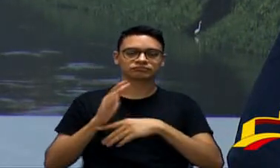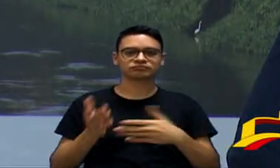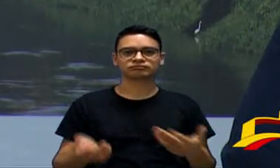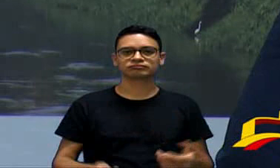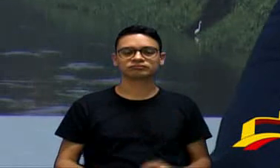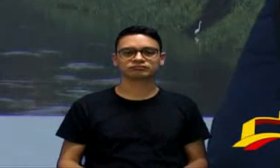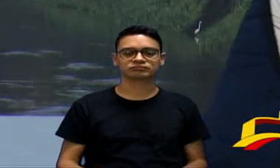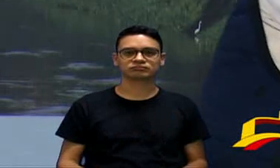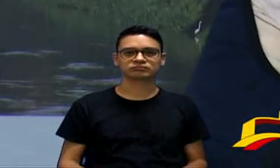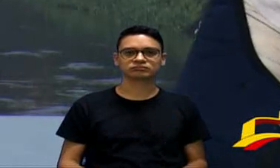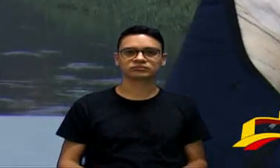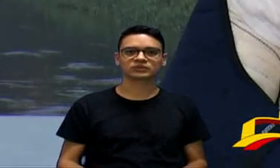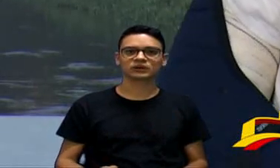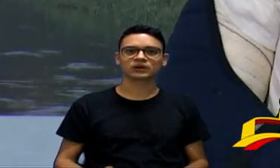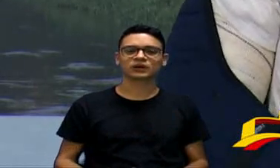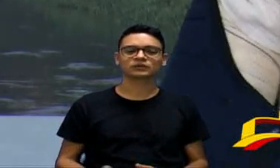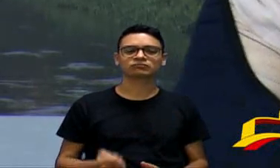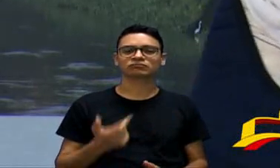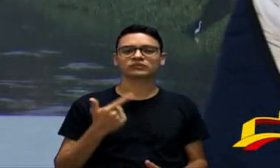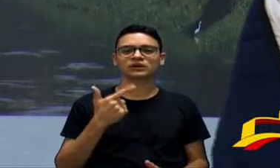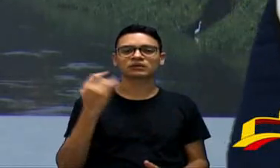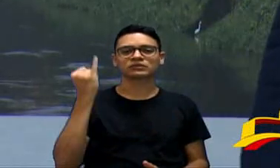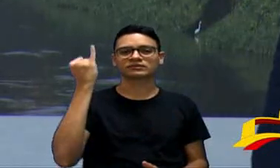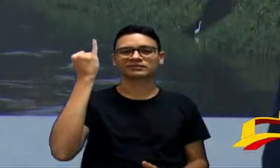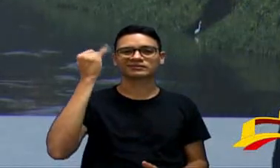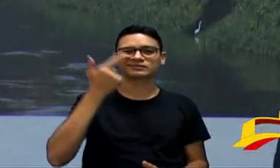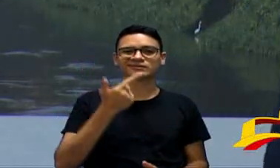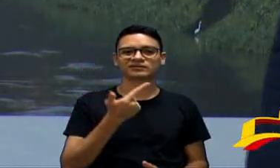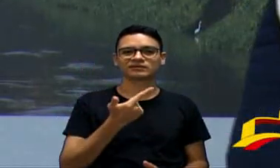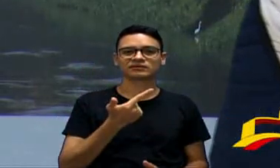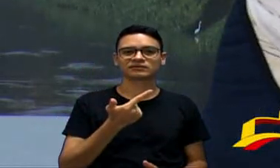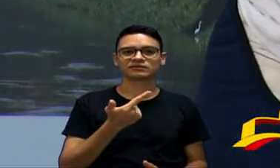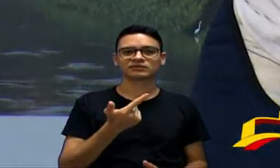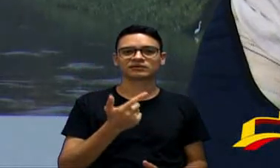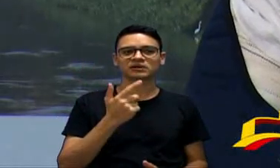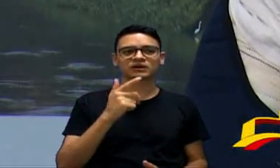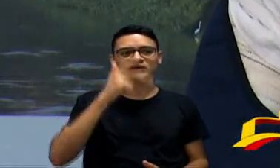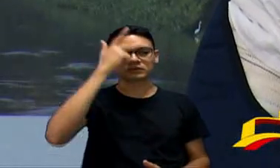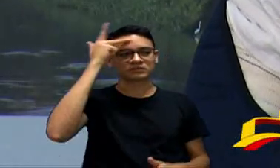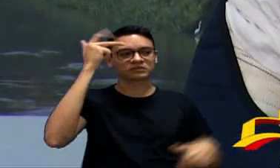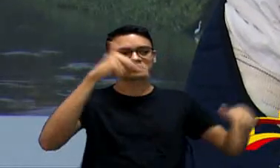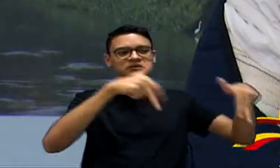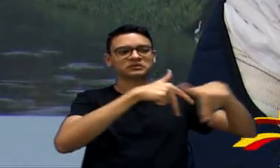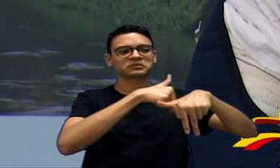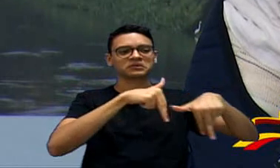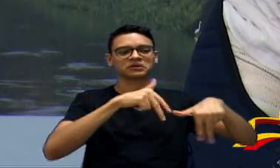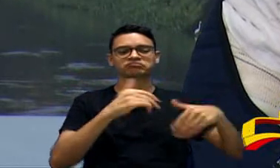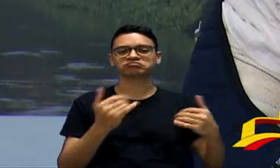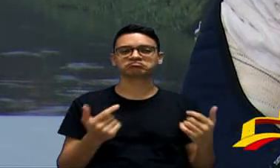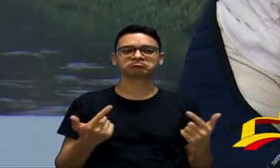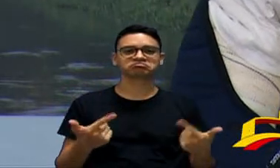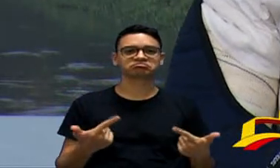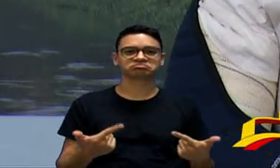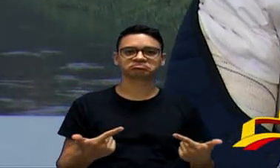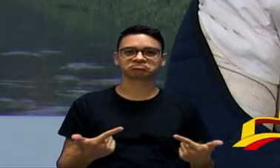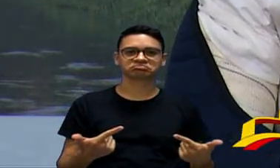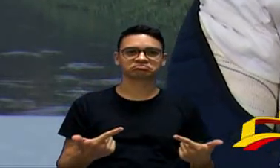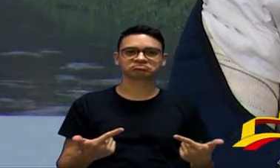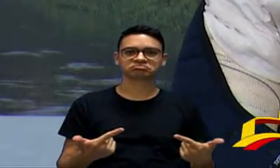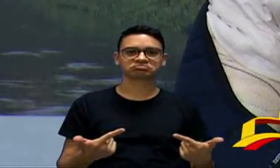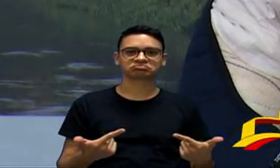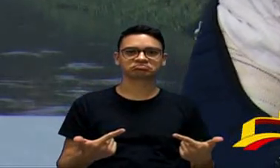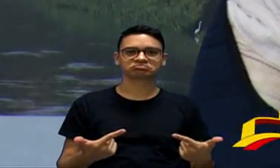Não foi, não é nem um pouco importante, vereador Luiz Santos. Não tem relevância para a cidade. Não tem relevância para a cidade.